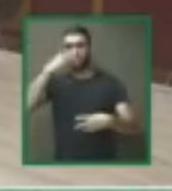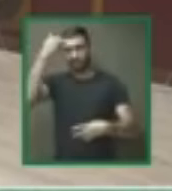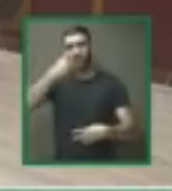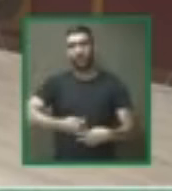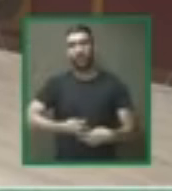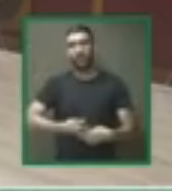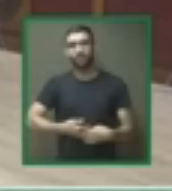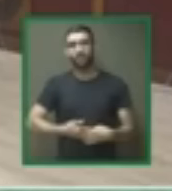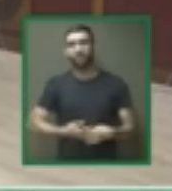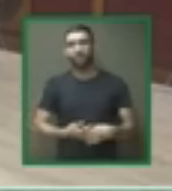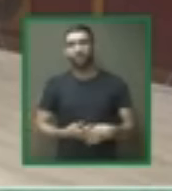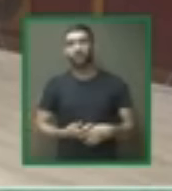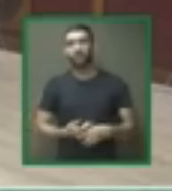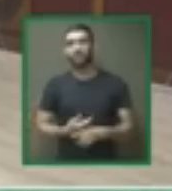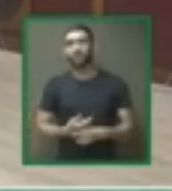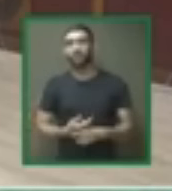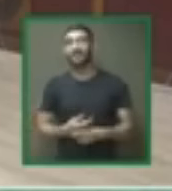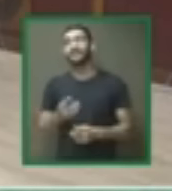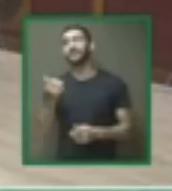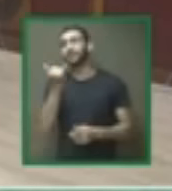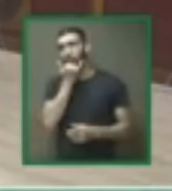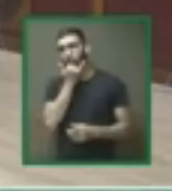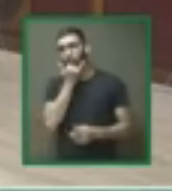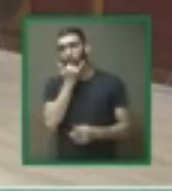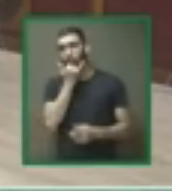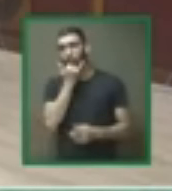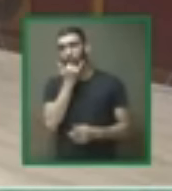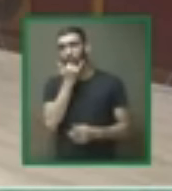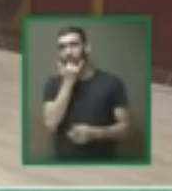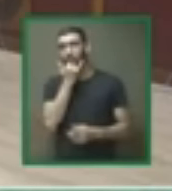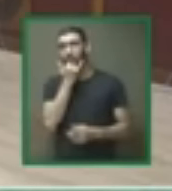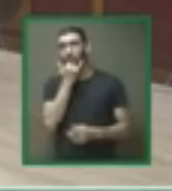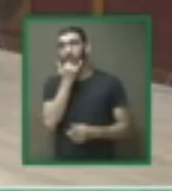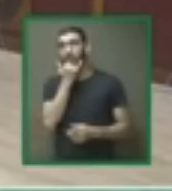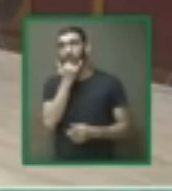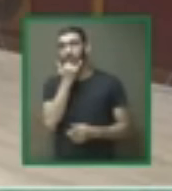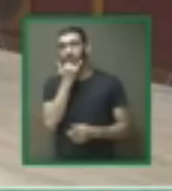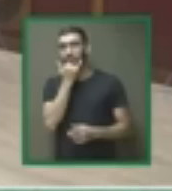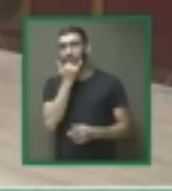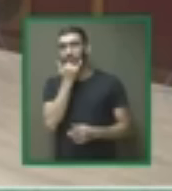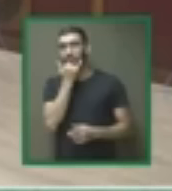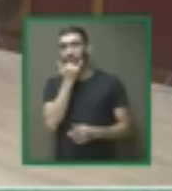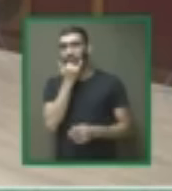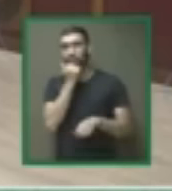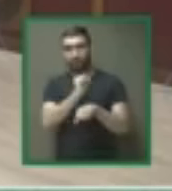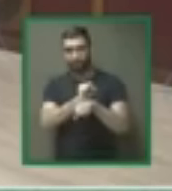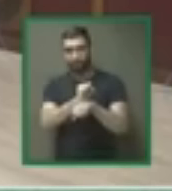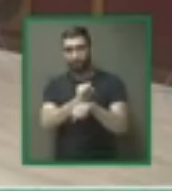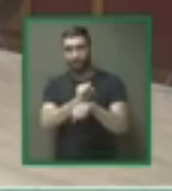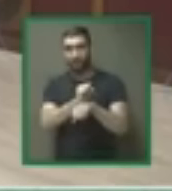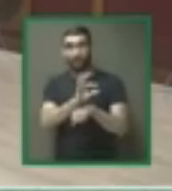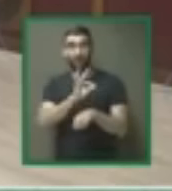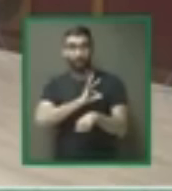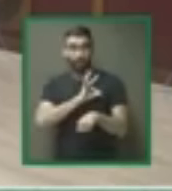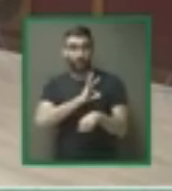muito conhecido no meio da saúde. Wesley, no meio me do... perdoe, por favor. Aí, me perdoe, por favor. Um momento. A